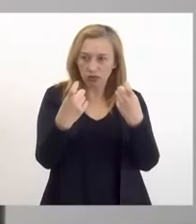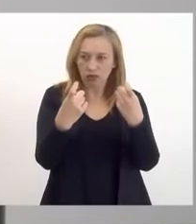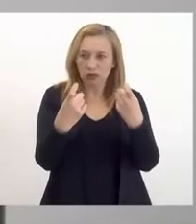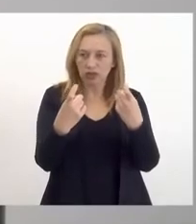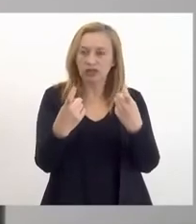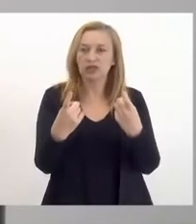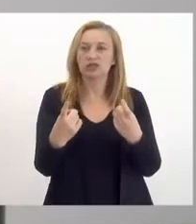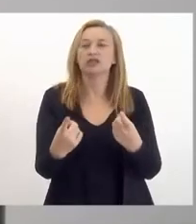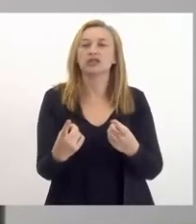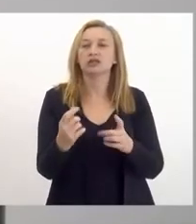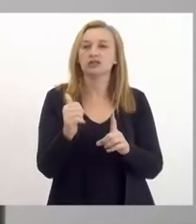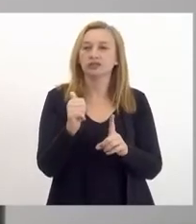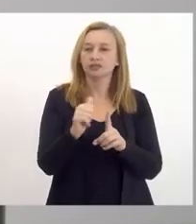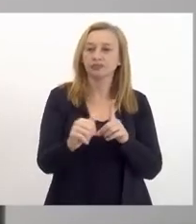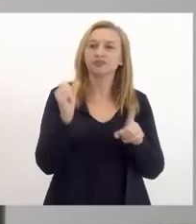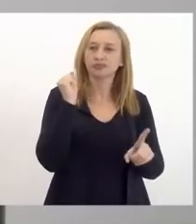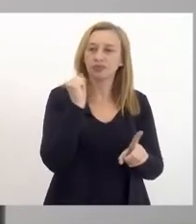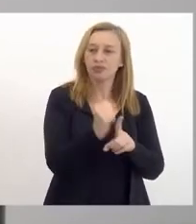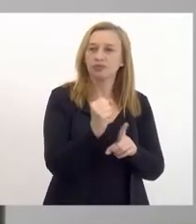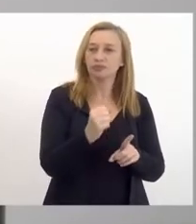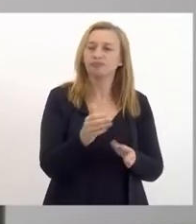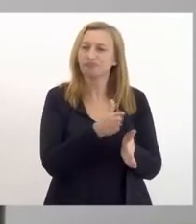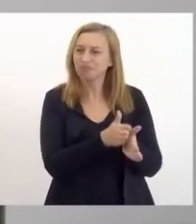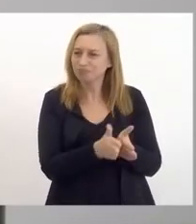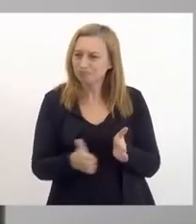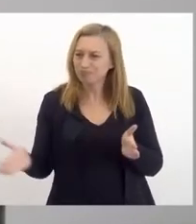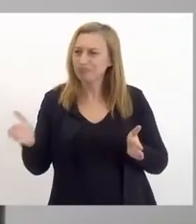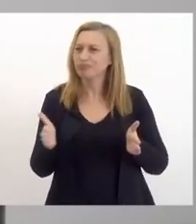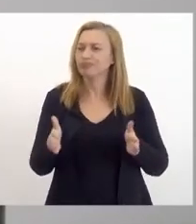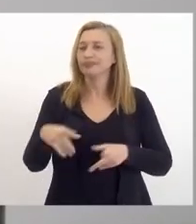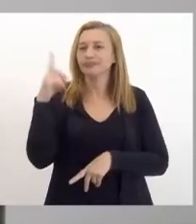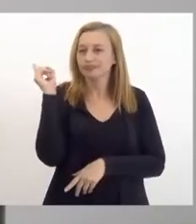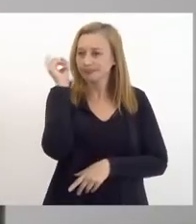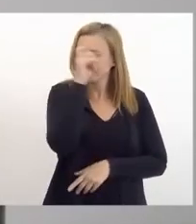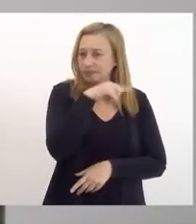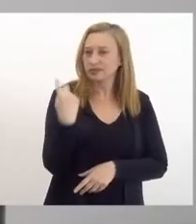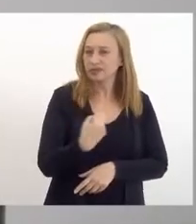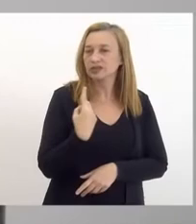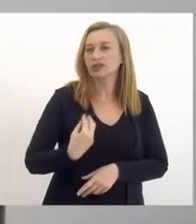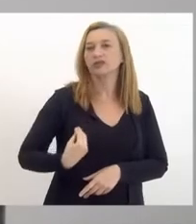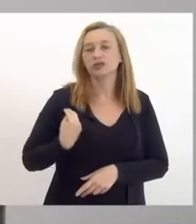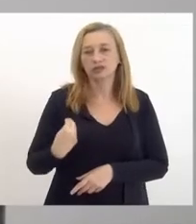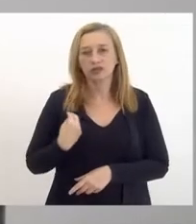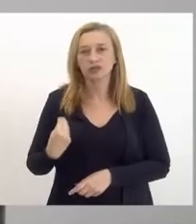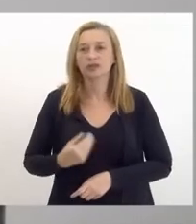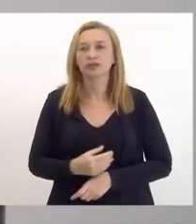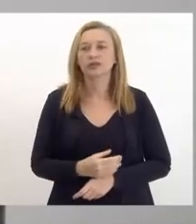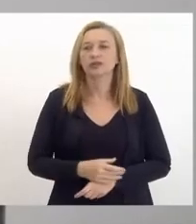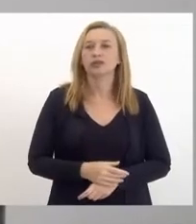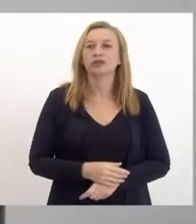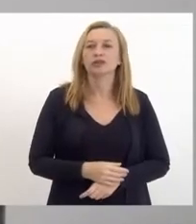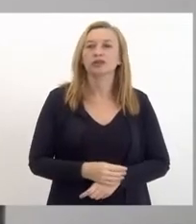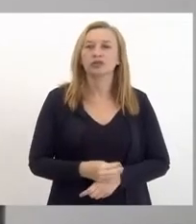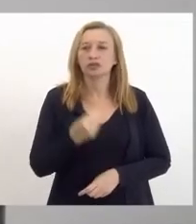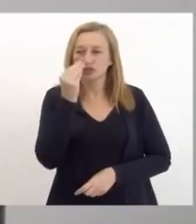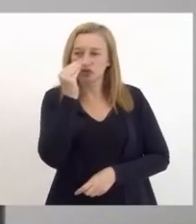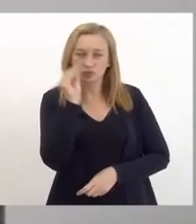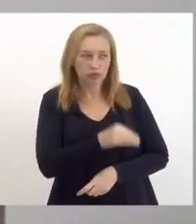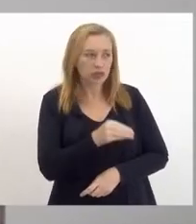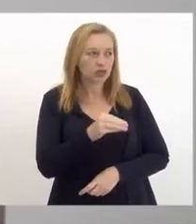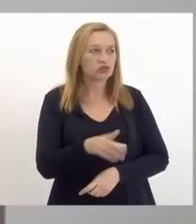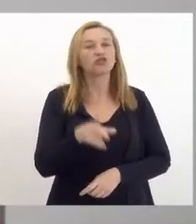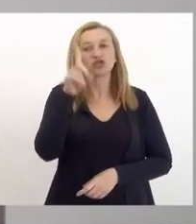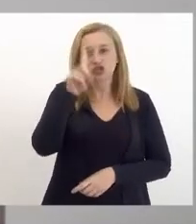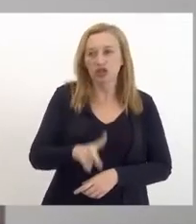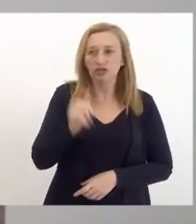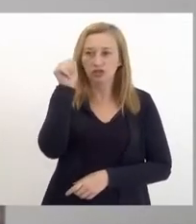conta de um processo muito difícil que nós estamos passando de negação